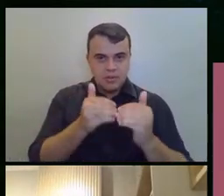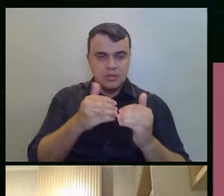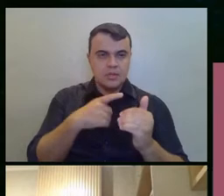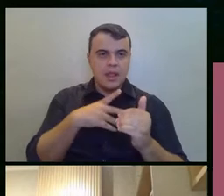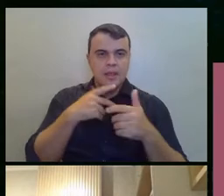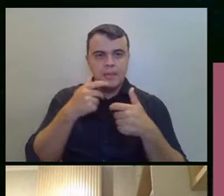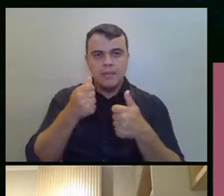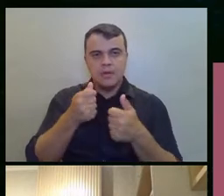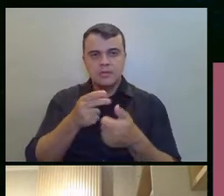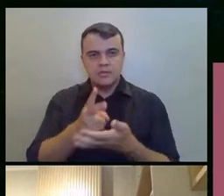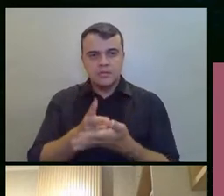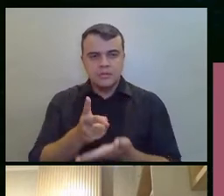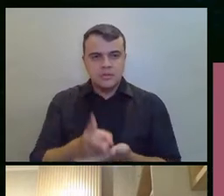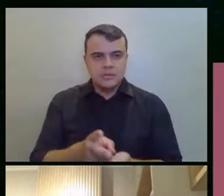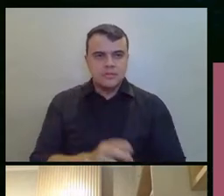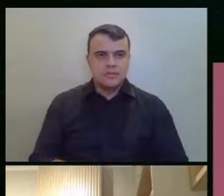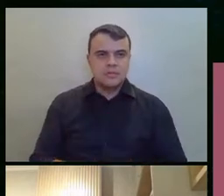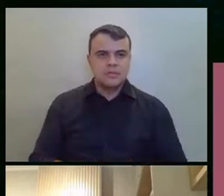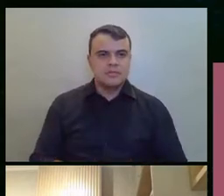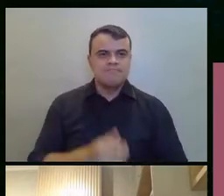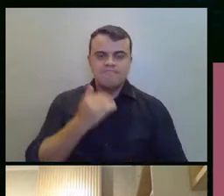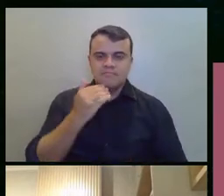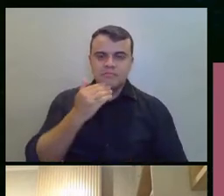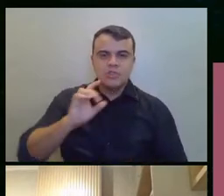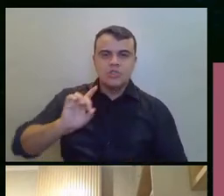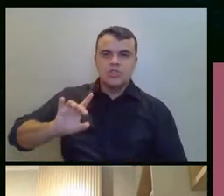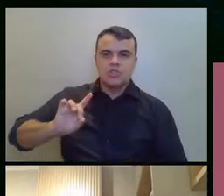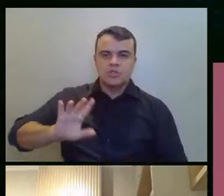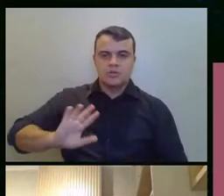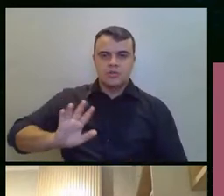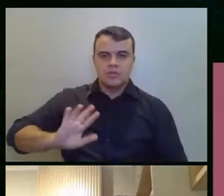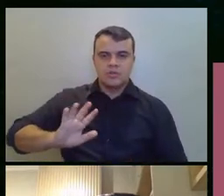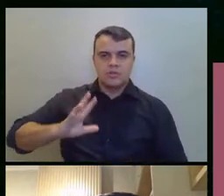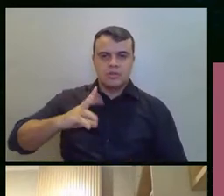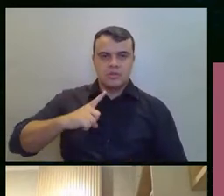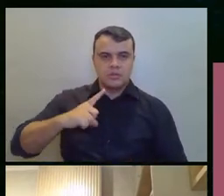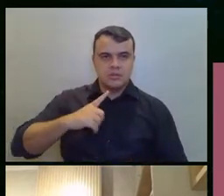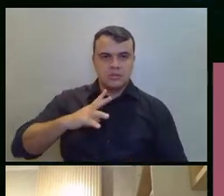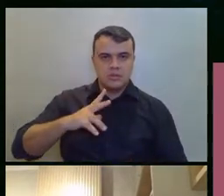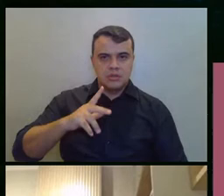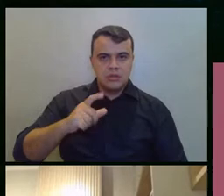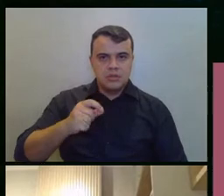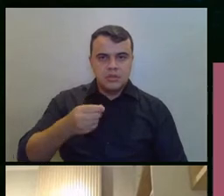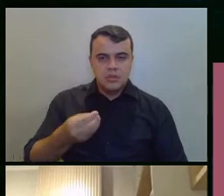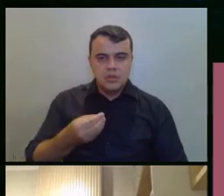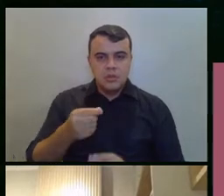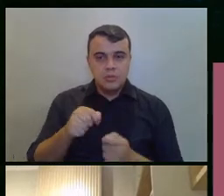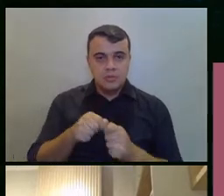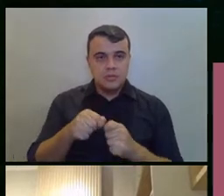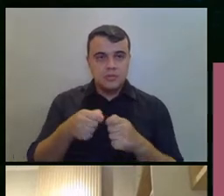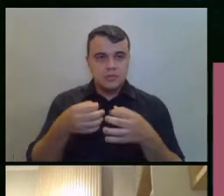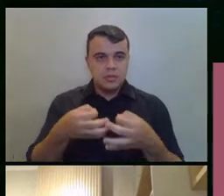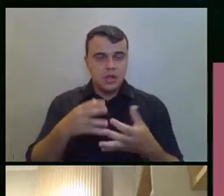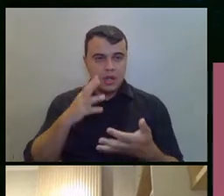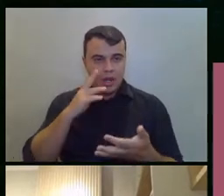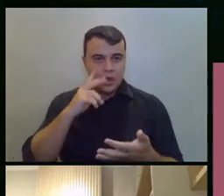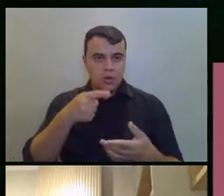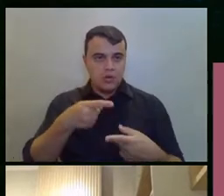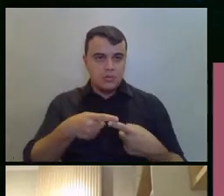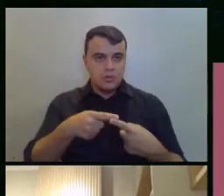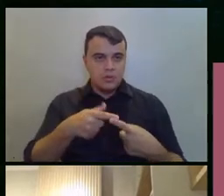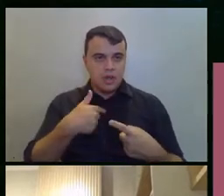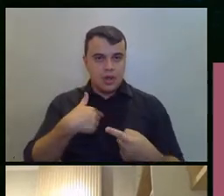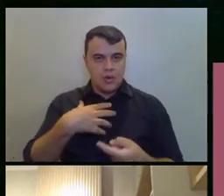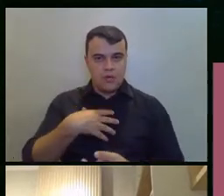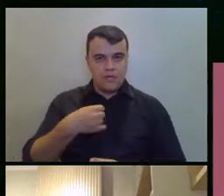e ninguém ficar para trás então assim daí da onde que eu tirei isso né eu tirei porque eu tenho filho